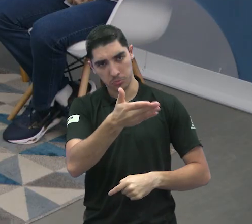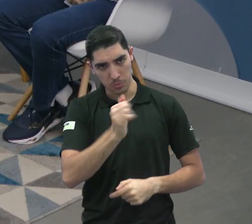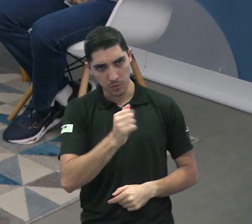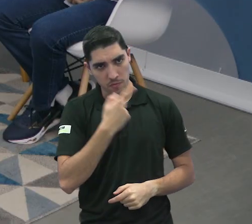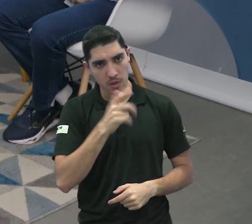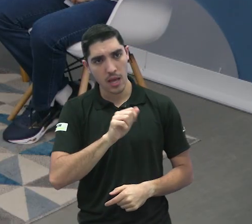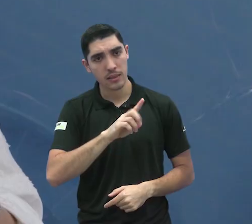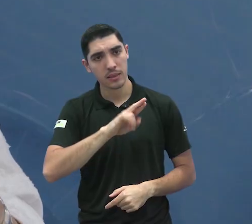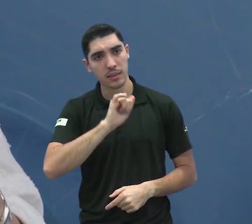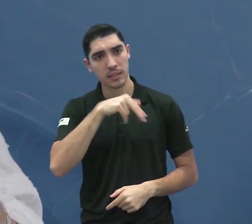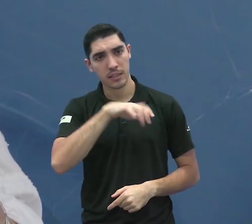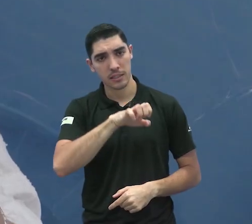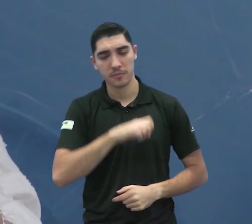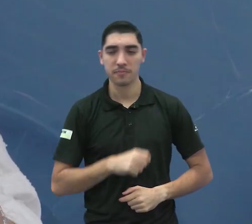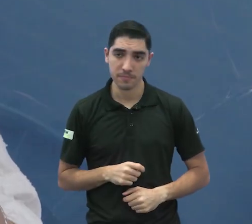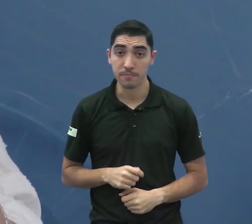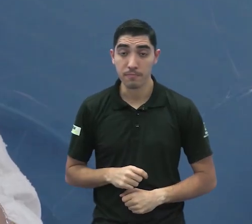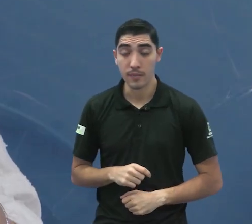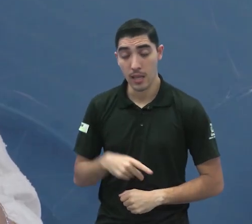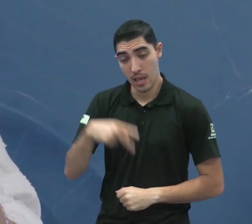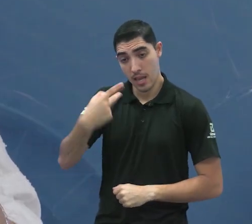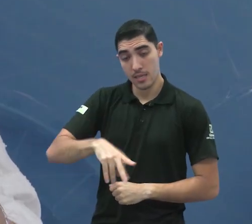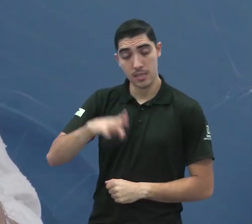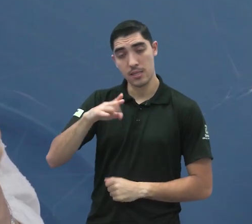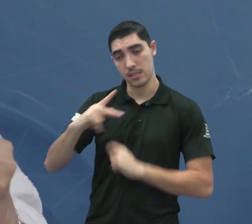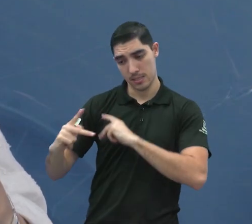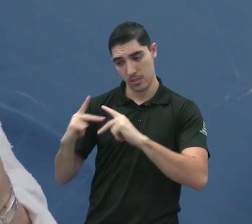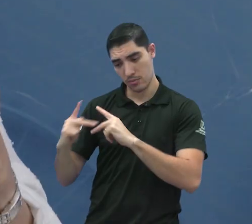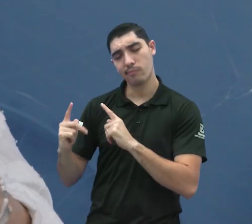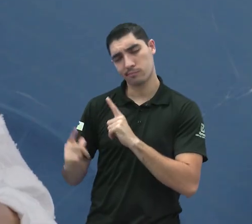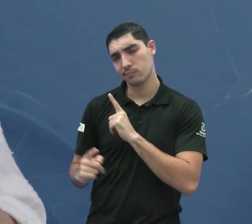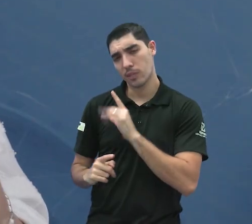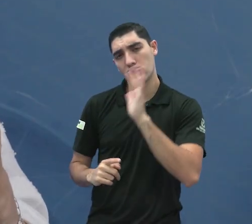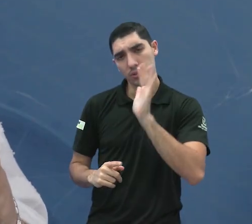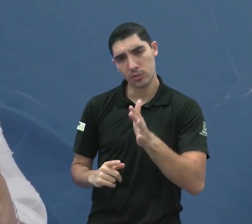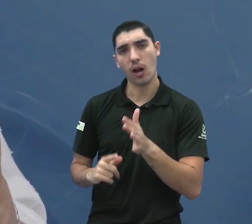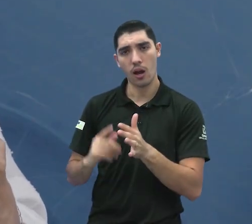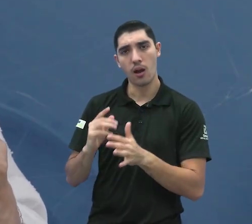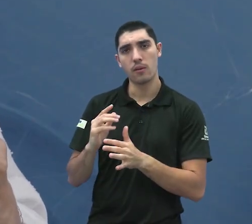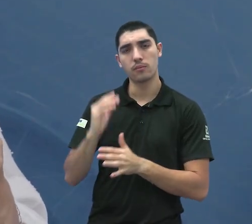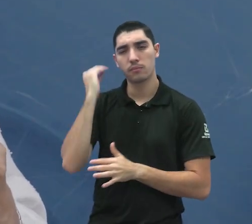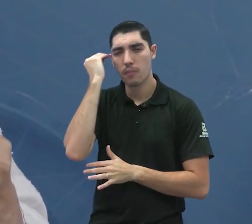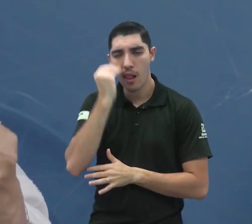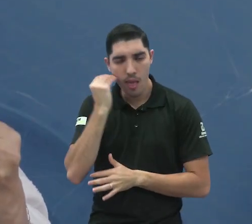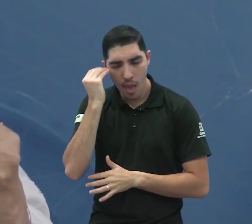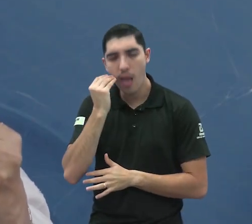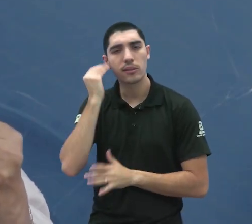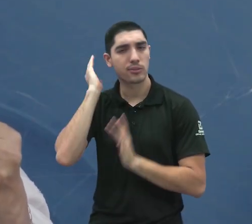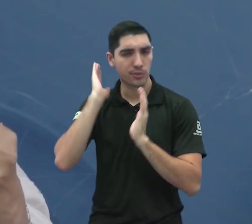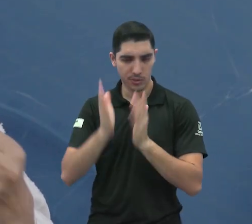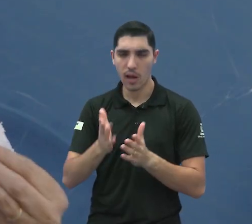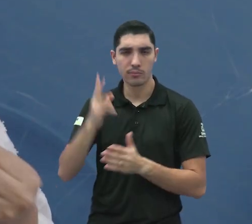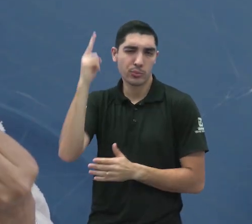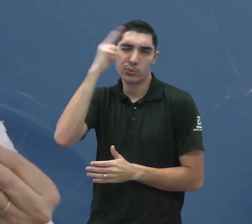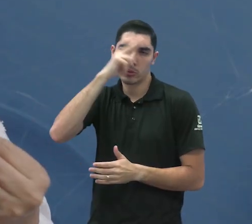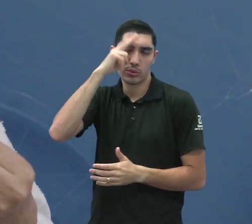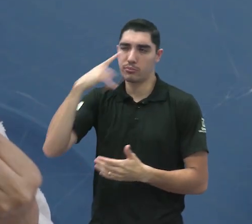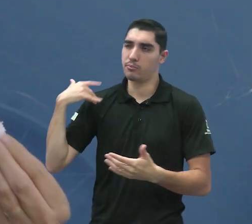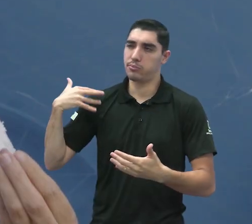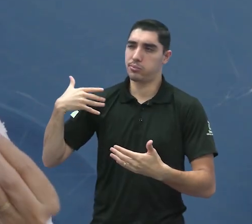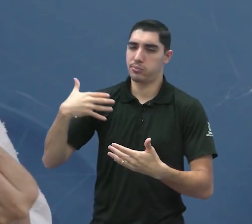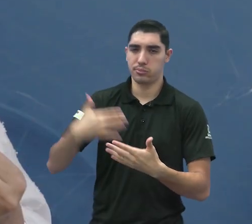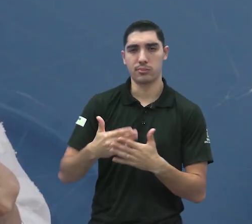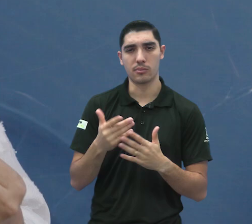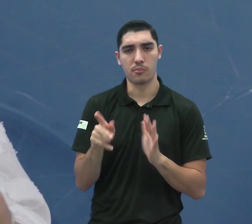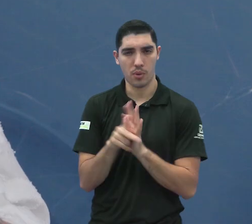José dos Campos tem um histórico, né, de formação dessa vocação, né? Então, assim, hoje nós temos, né, o que a